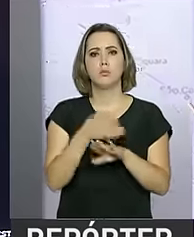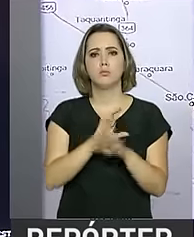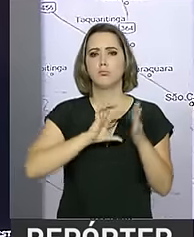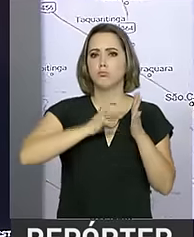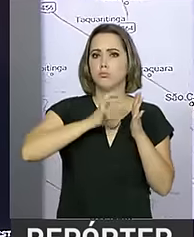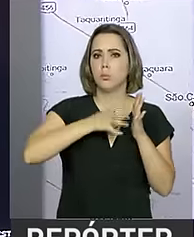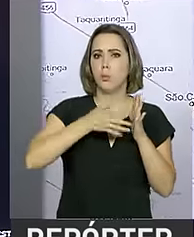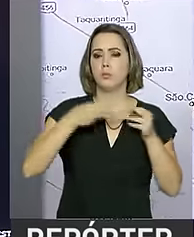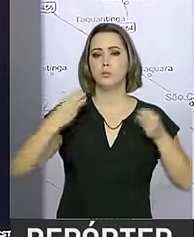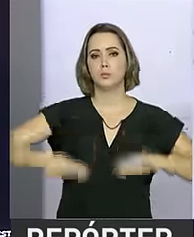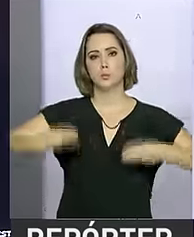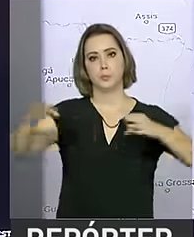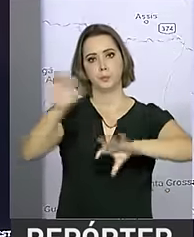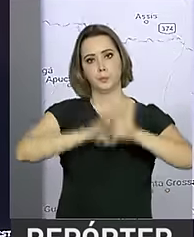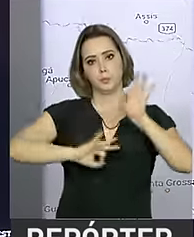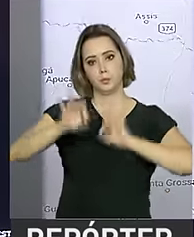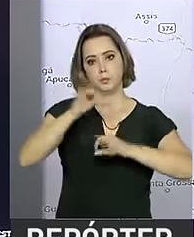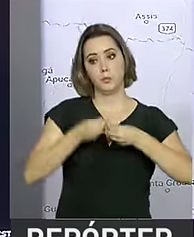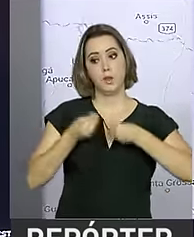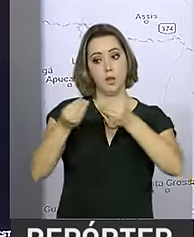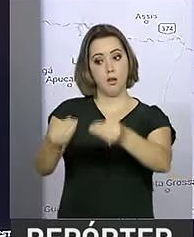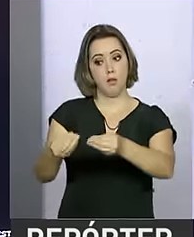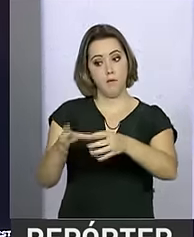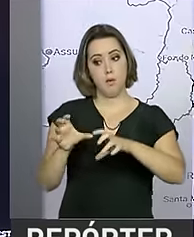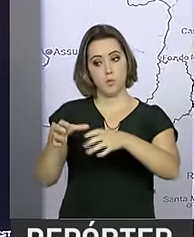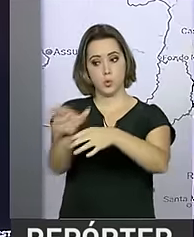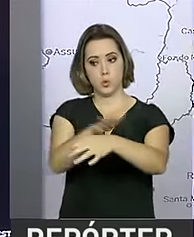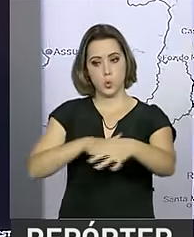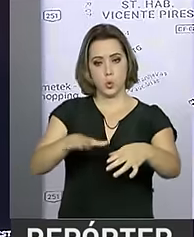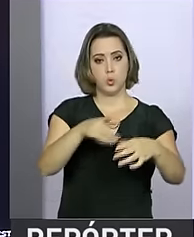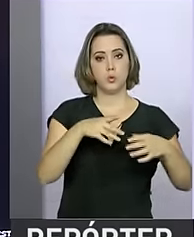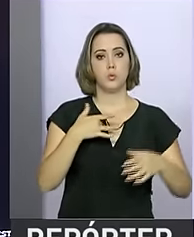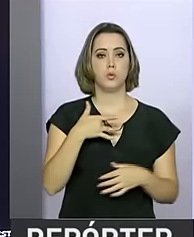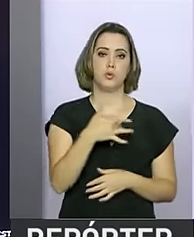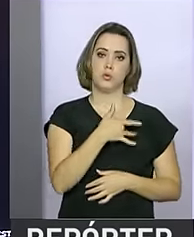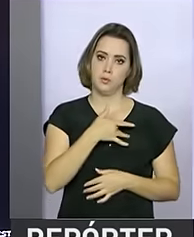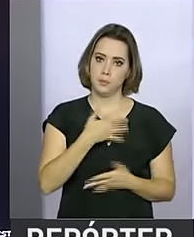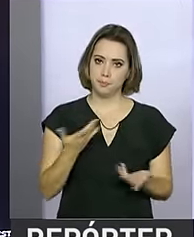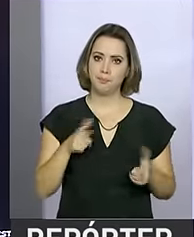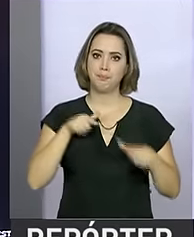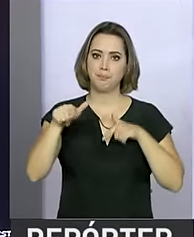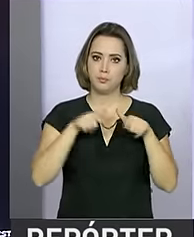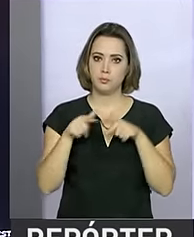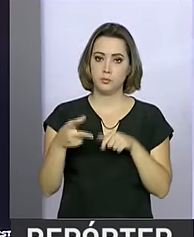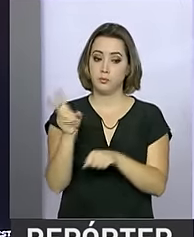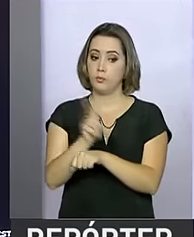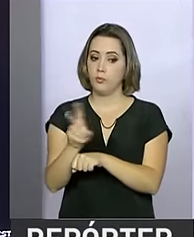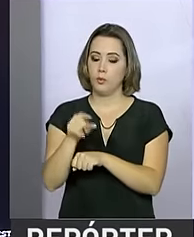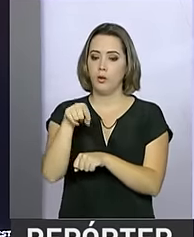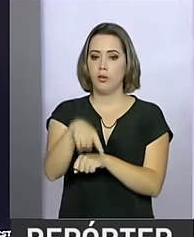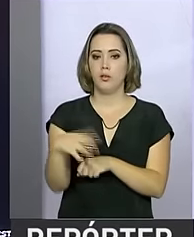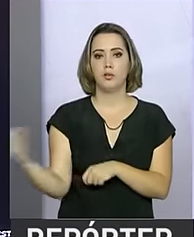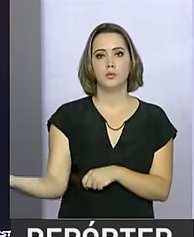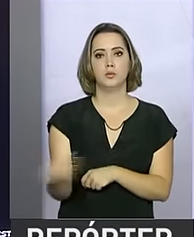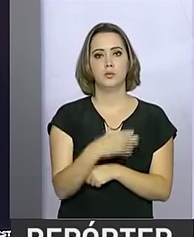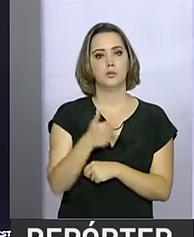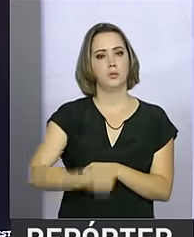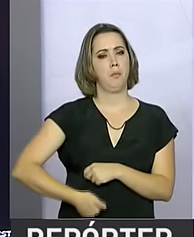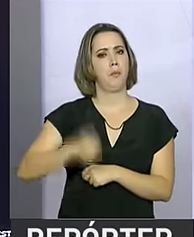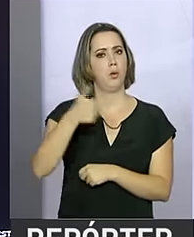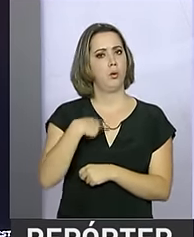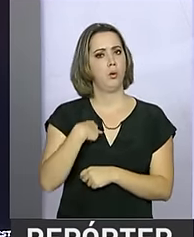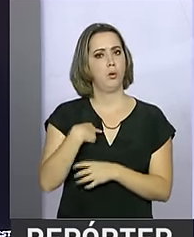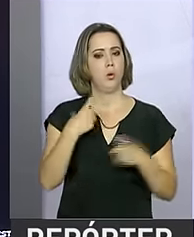planejamento que envia para os órgãos de saúde tomarem as providências necessárias a nova tecnologia vai otimizar o registro dos focos do